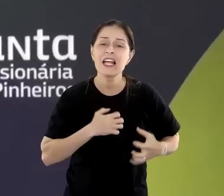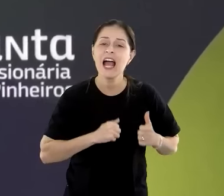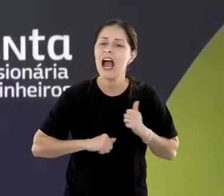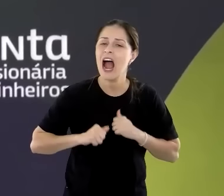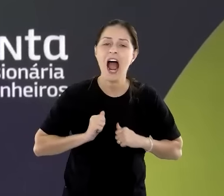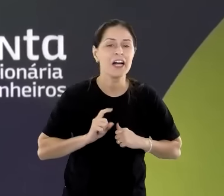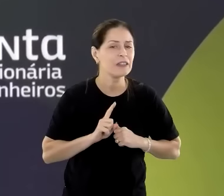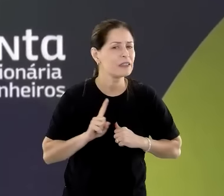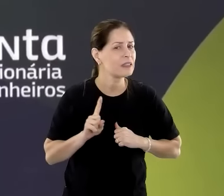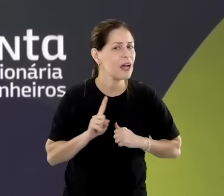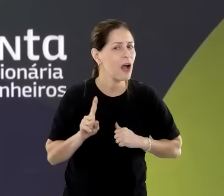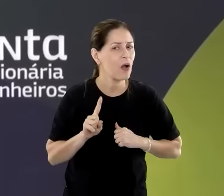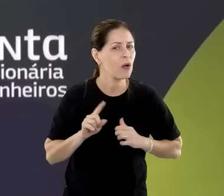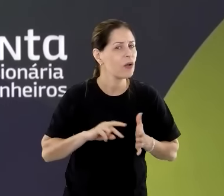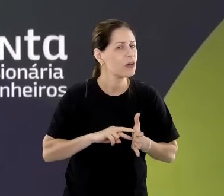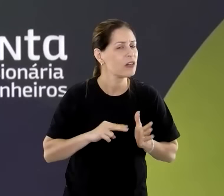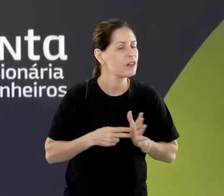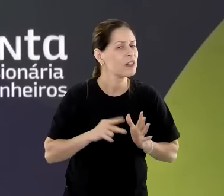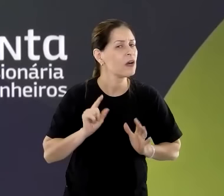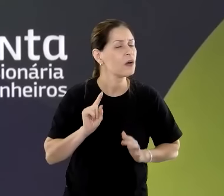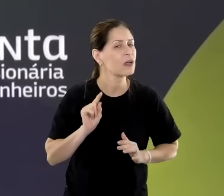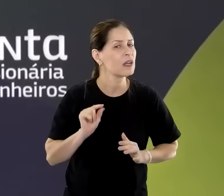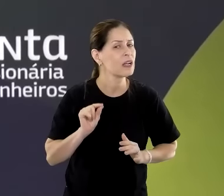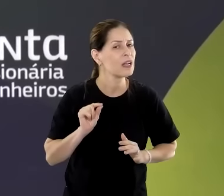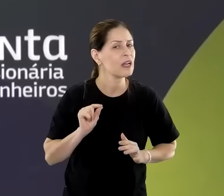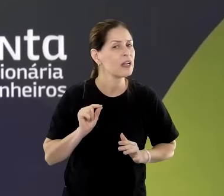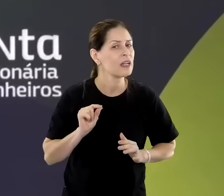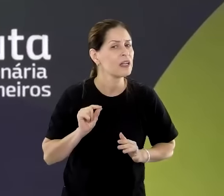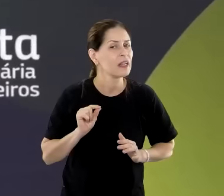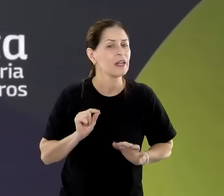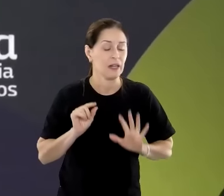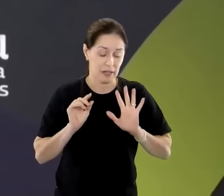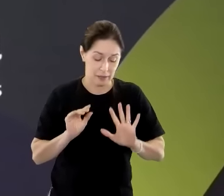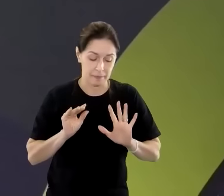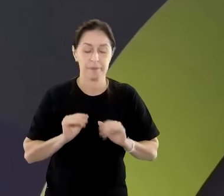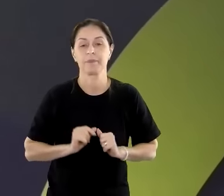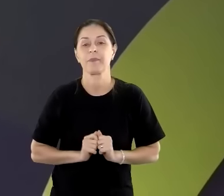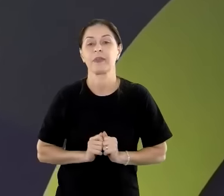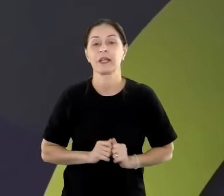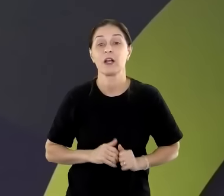Primeiro, ansiedade não é desprezar as necessidades do corpo.